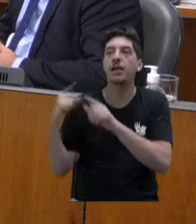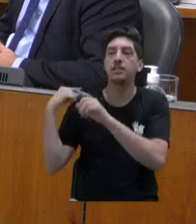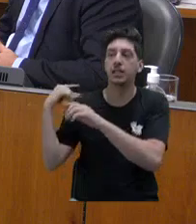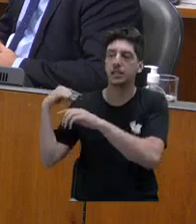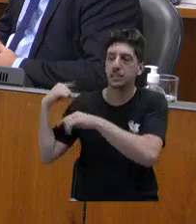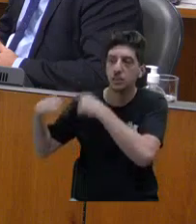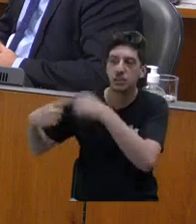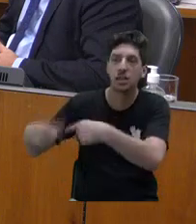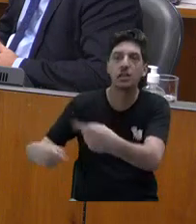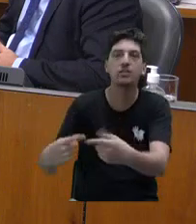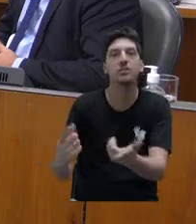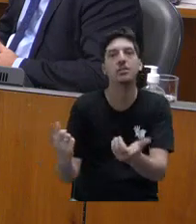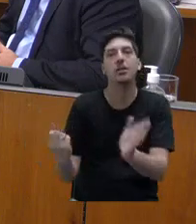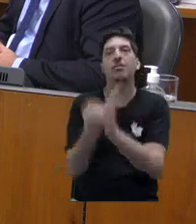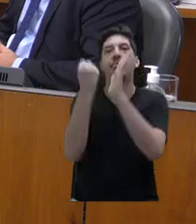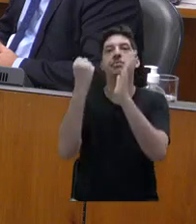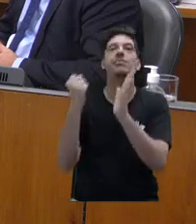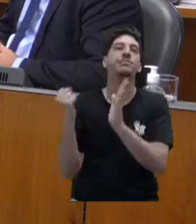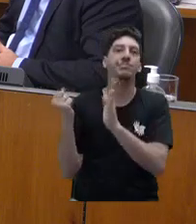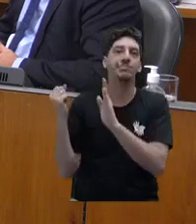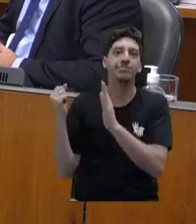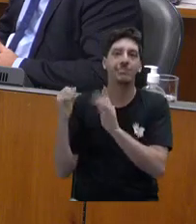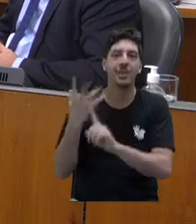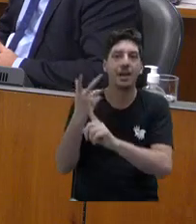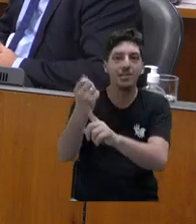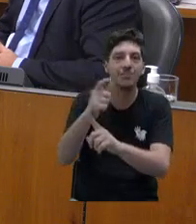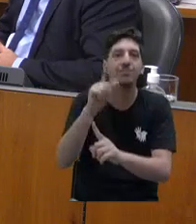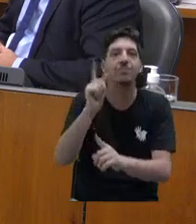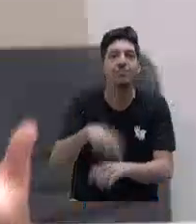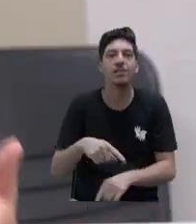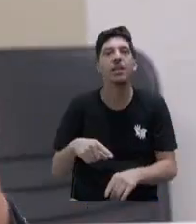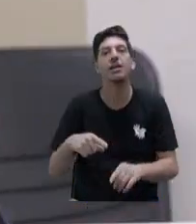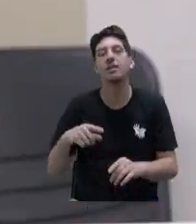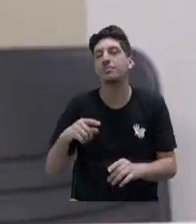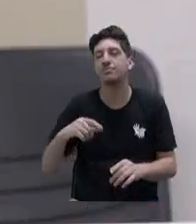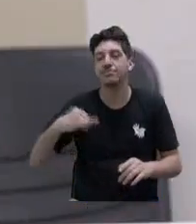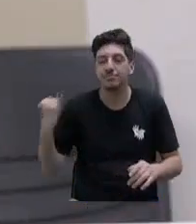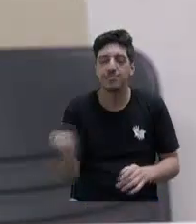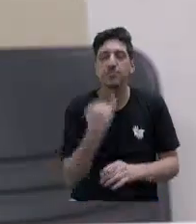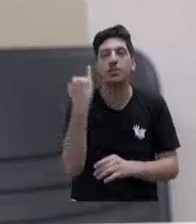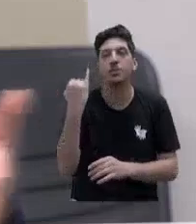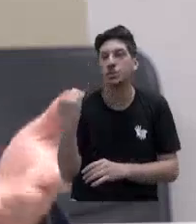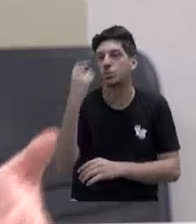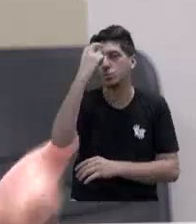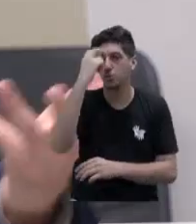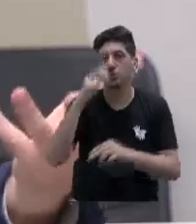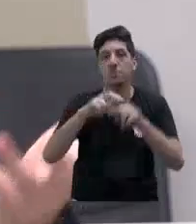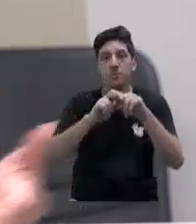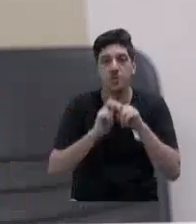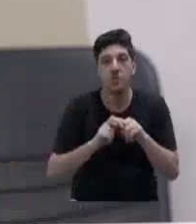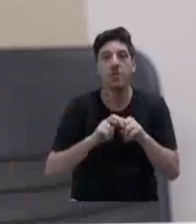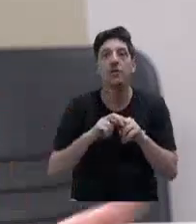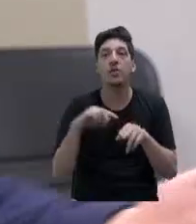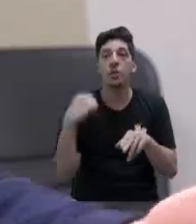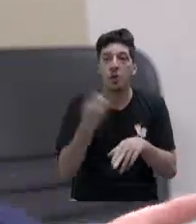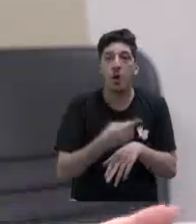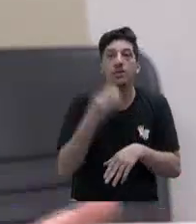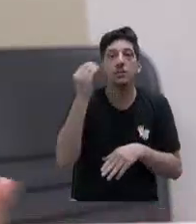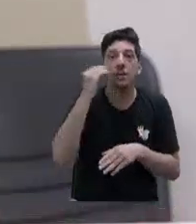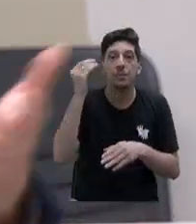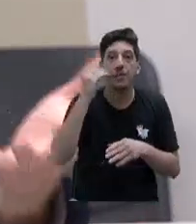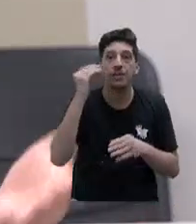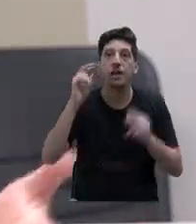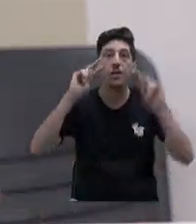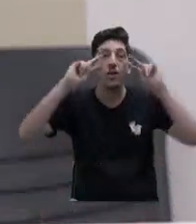da água mesmo é um elemento extremamente cultural. Por isso que ela é candidata, a